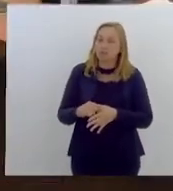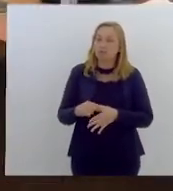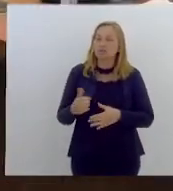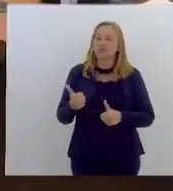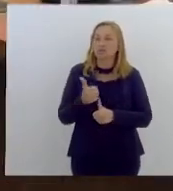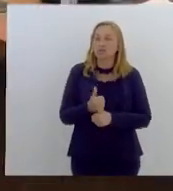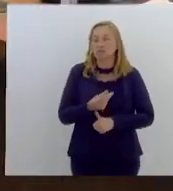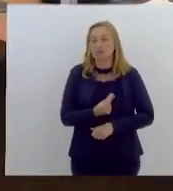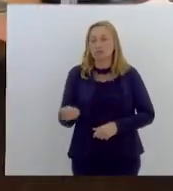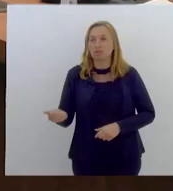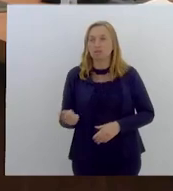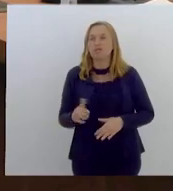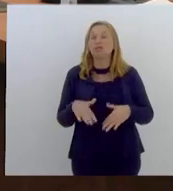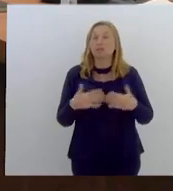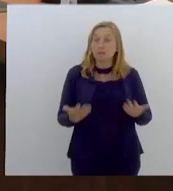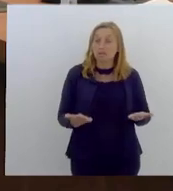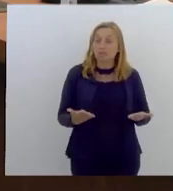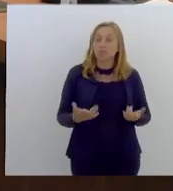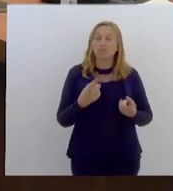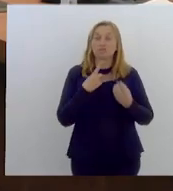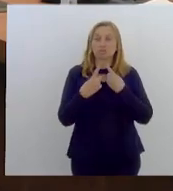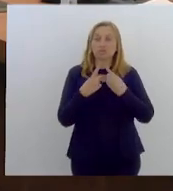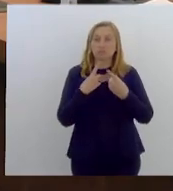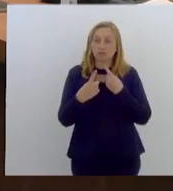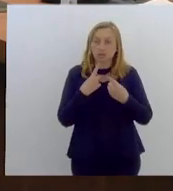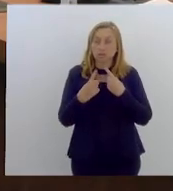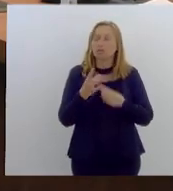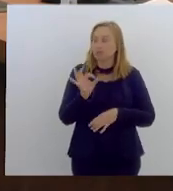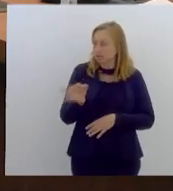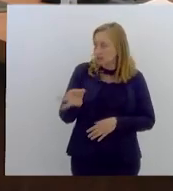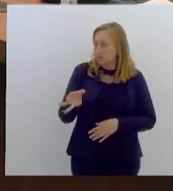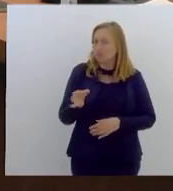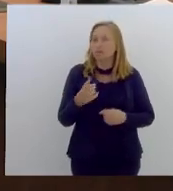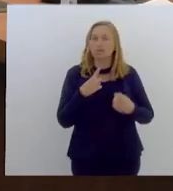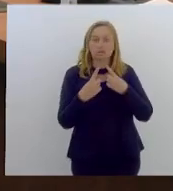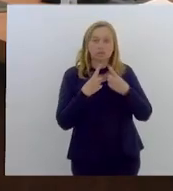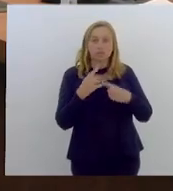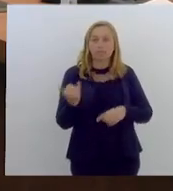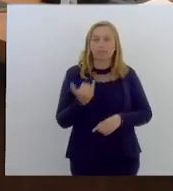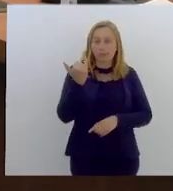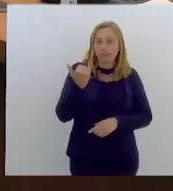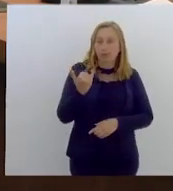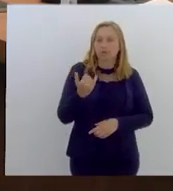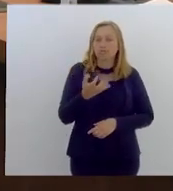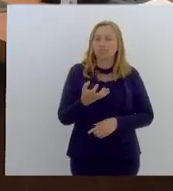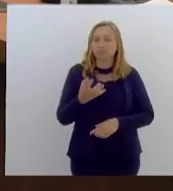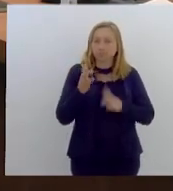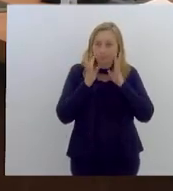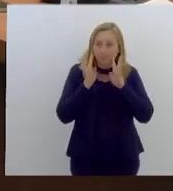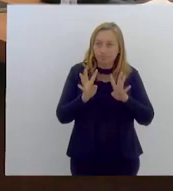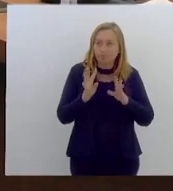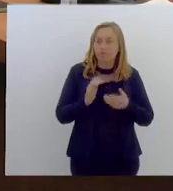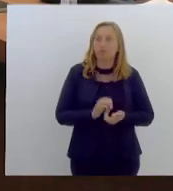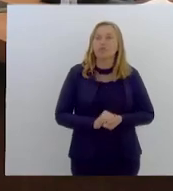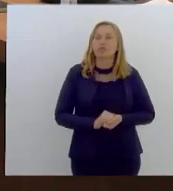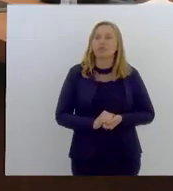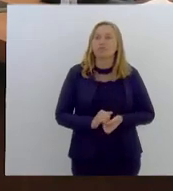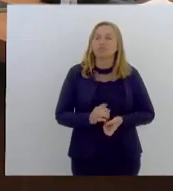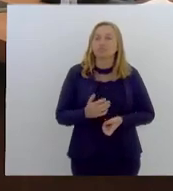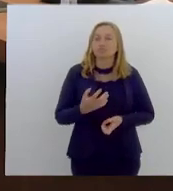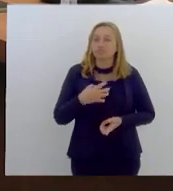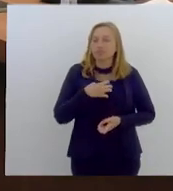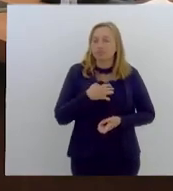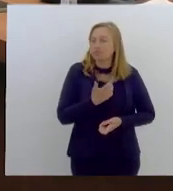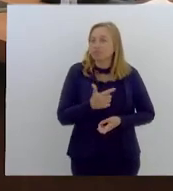foi embora. Então, esse é um debate... exatamente. Então, esse é um debate que é importante. Eu estou tentando aqui chamar uma ponderação, porque eu não vejo